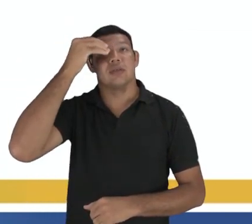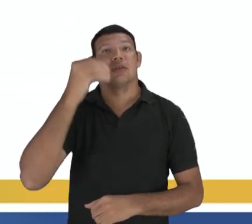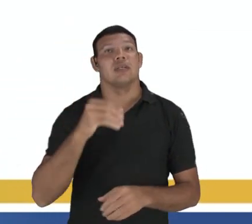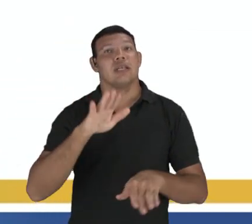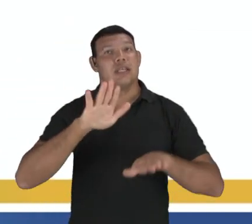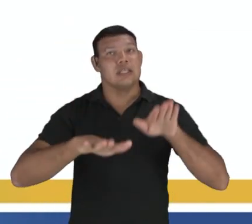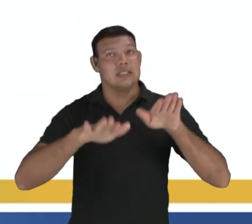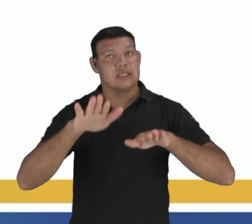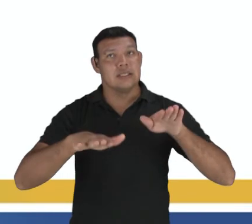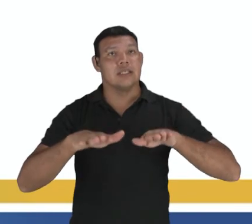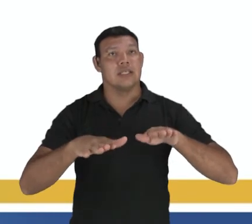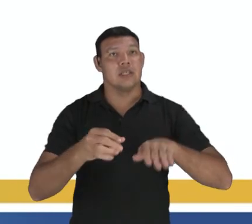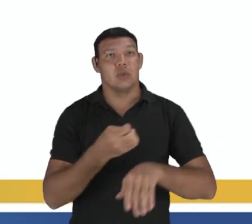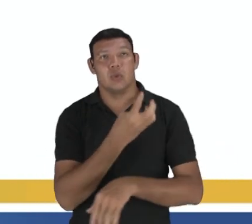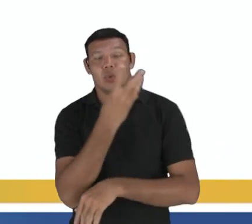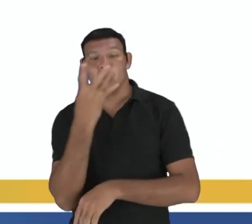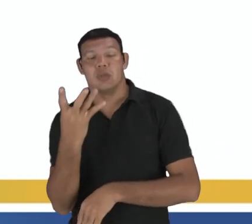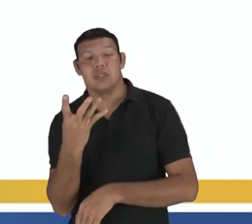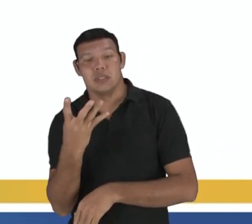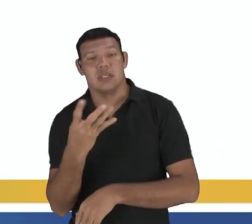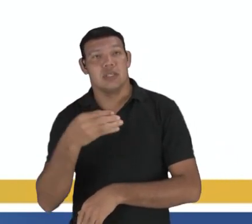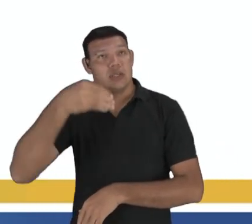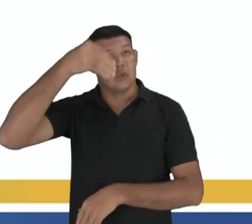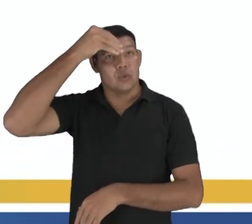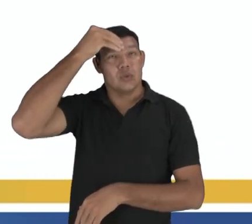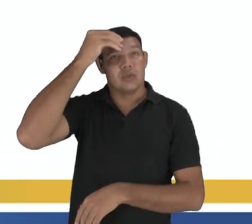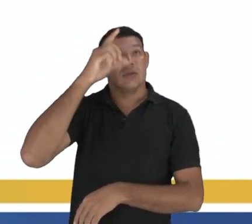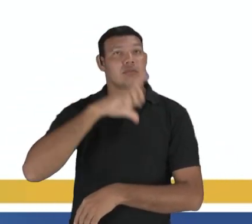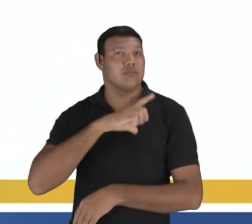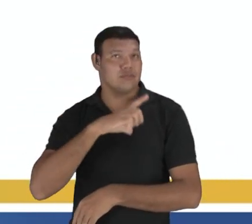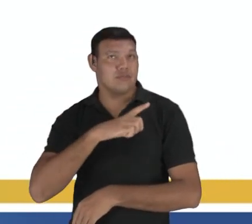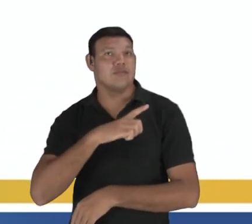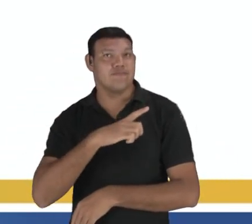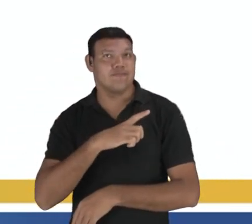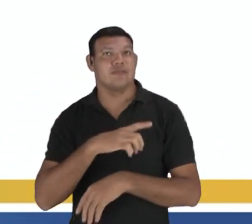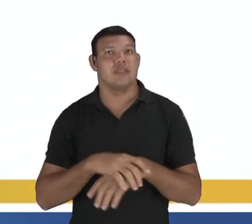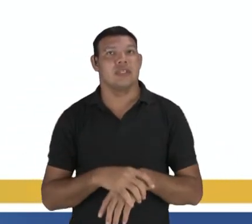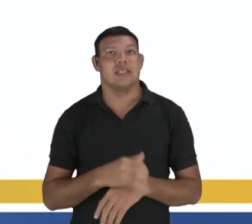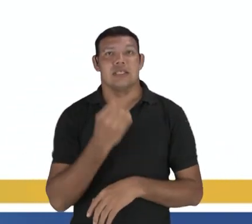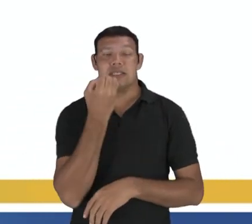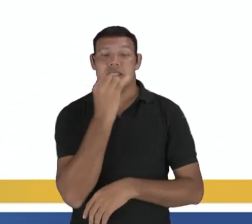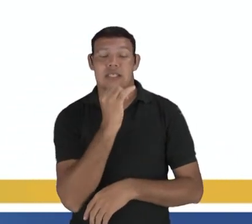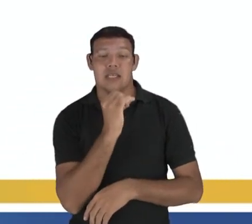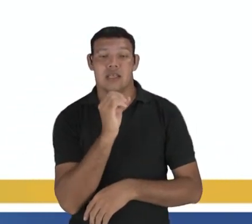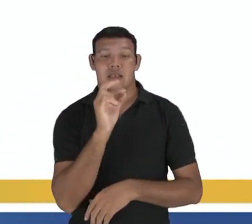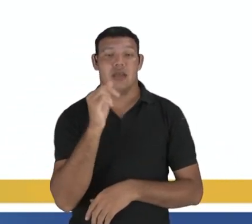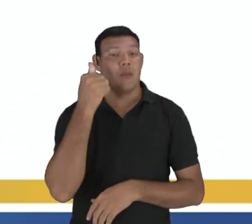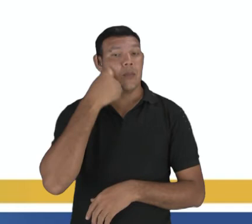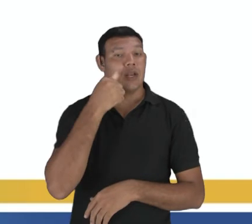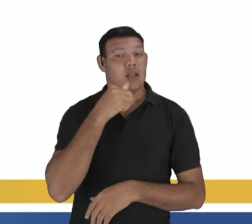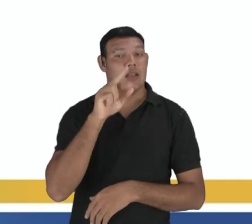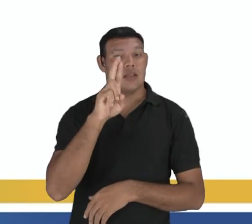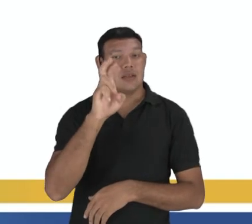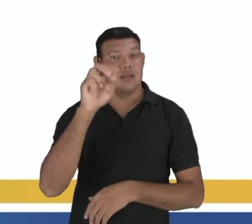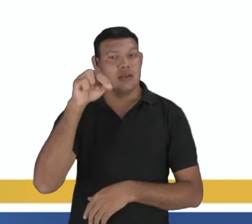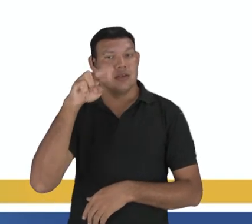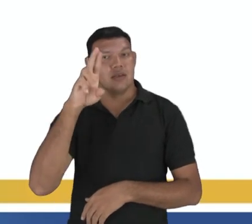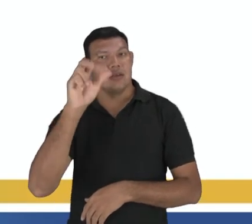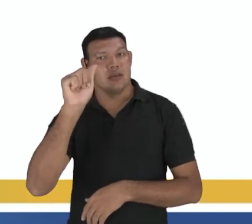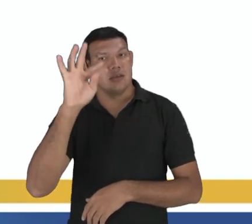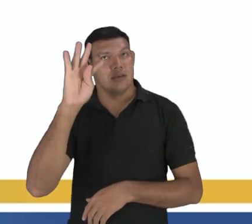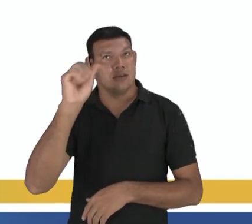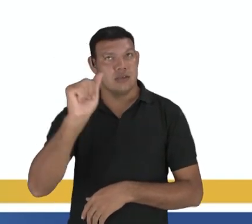Se Renata tiver 6 sobrinhos, quantas figuras serão distribuídas? Então, nesse caso, vocês